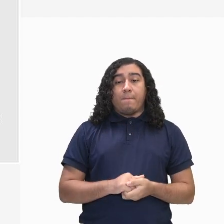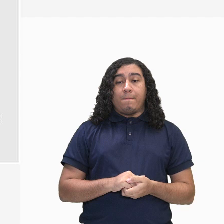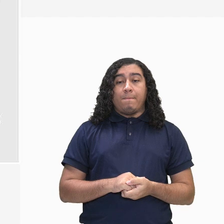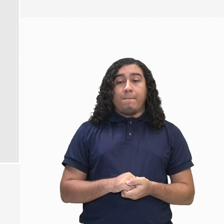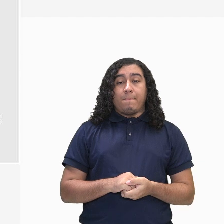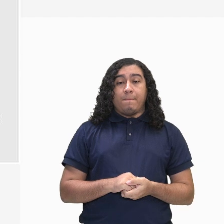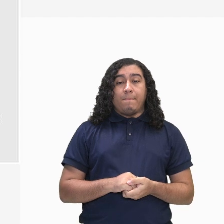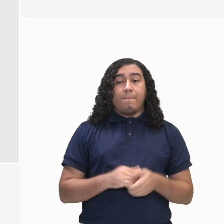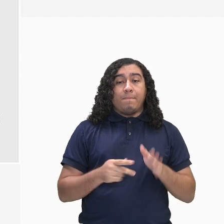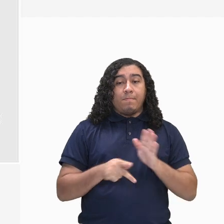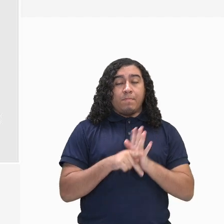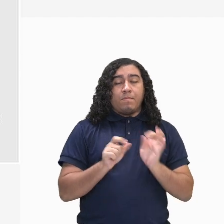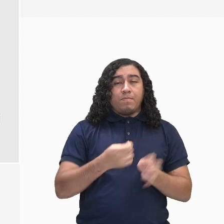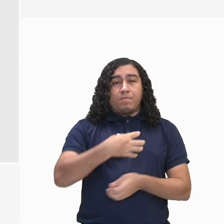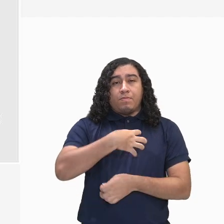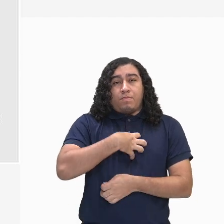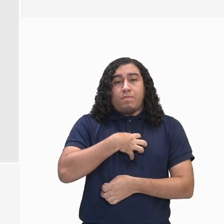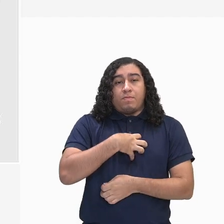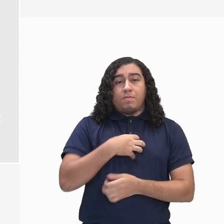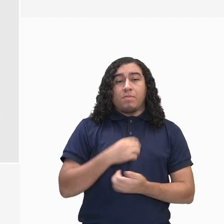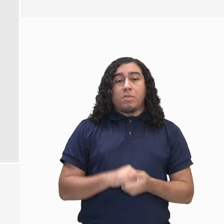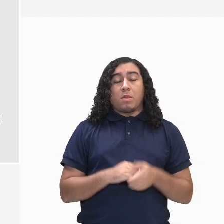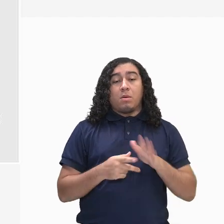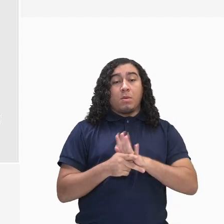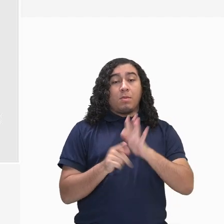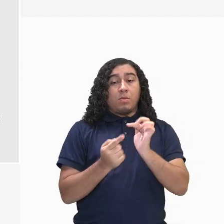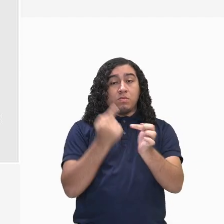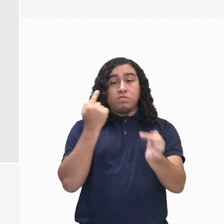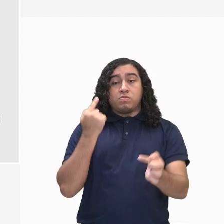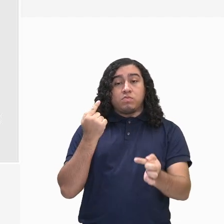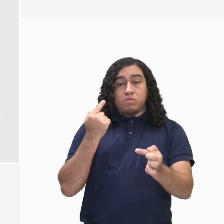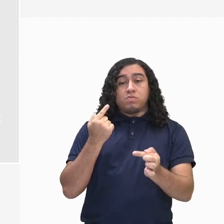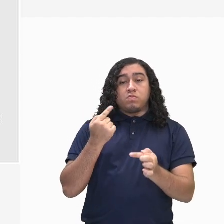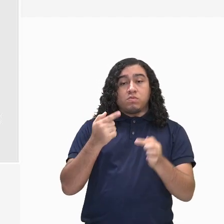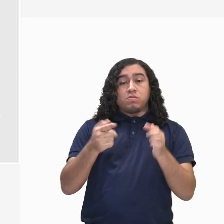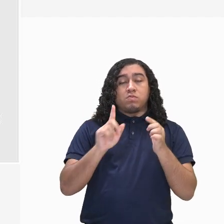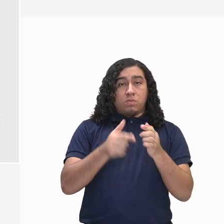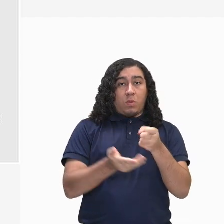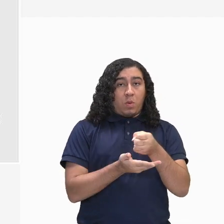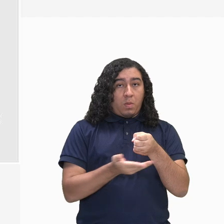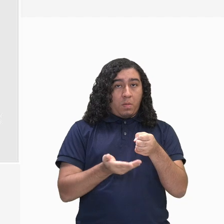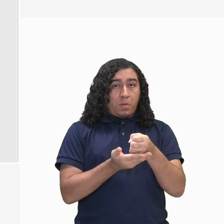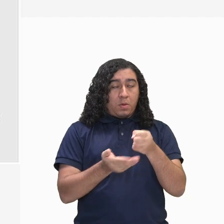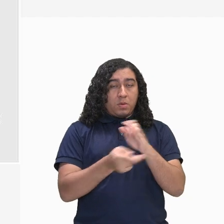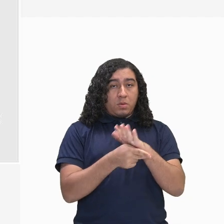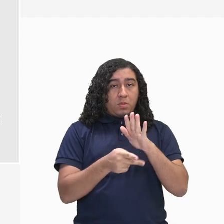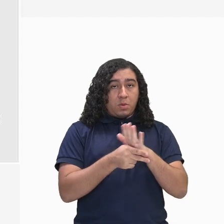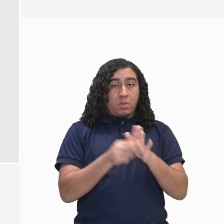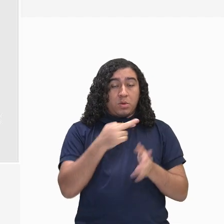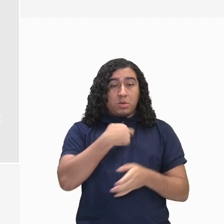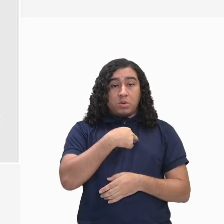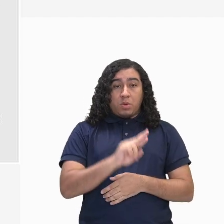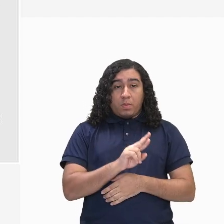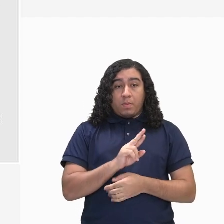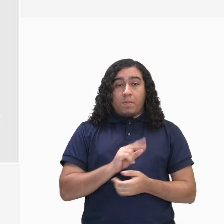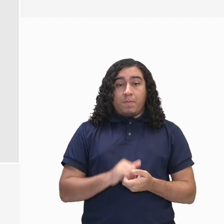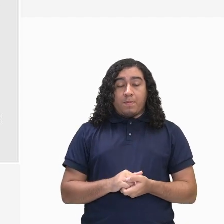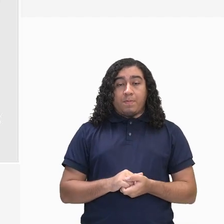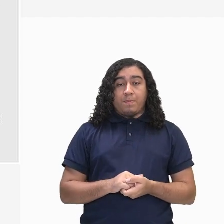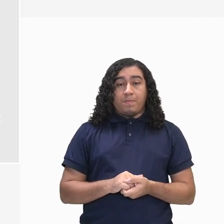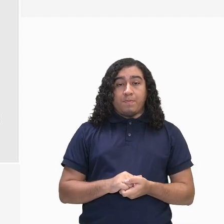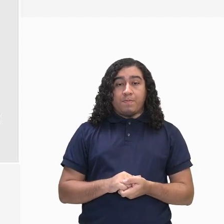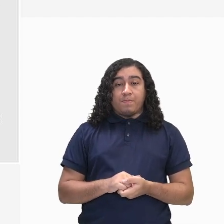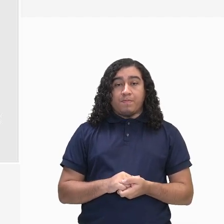que inspirados, né? Lá nas origens dessas religiões do Extremo Oriente. E já nos